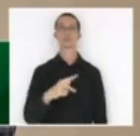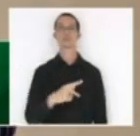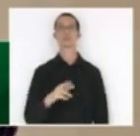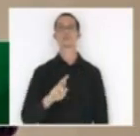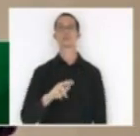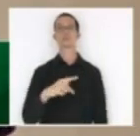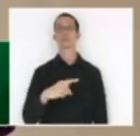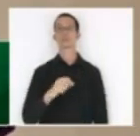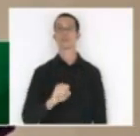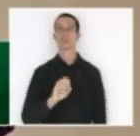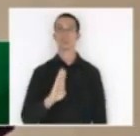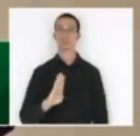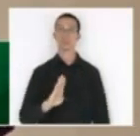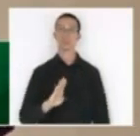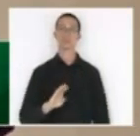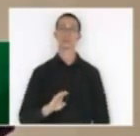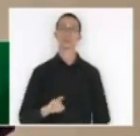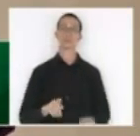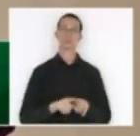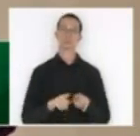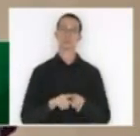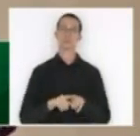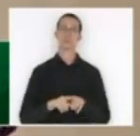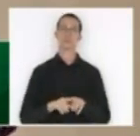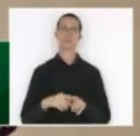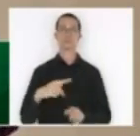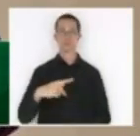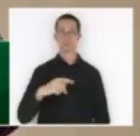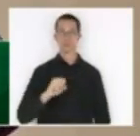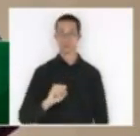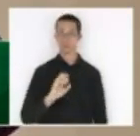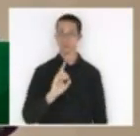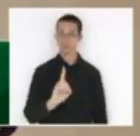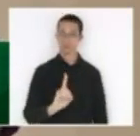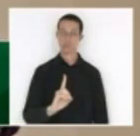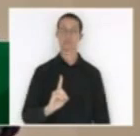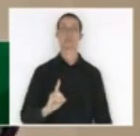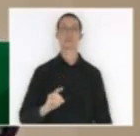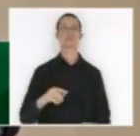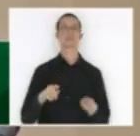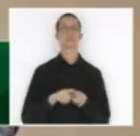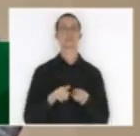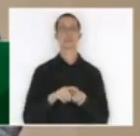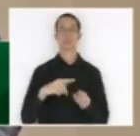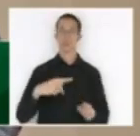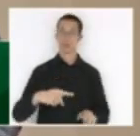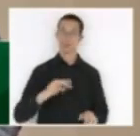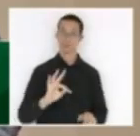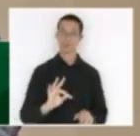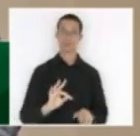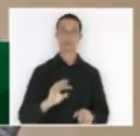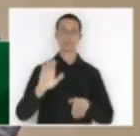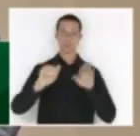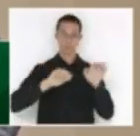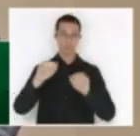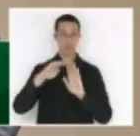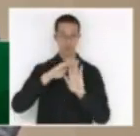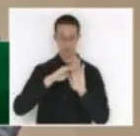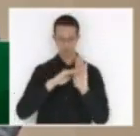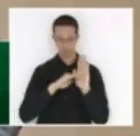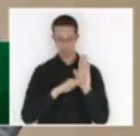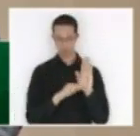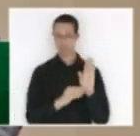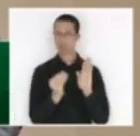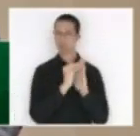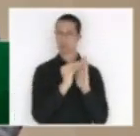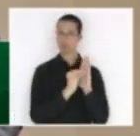PSB, também do partido PSD e Partido dos Trabalhadores, que são os próximos oradores